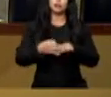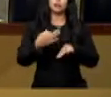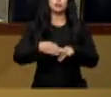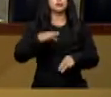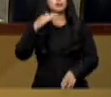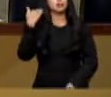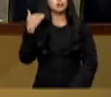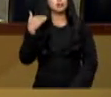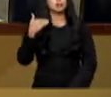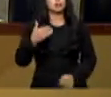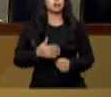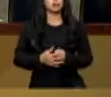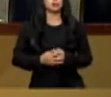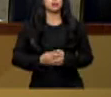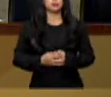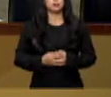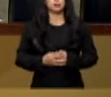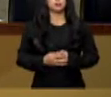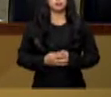Lúcia.